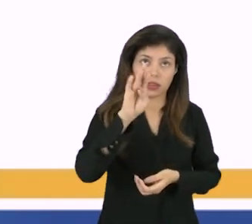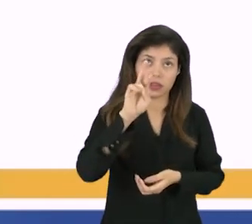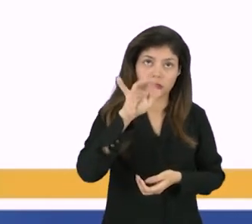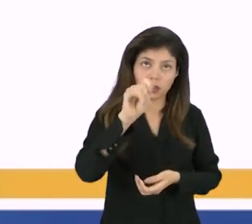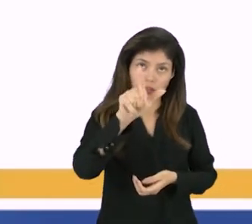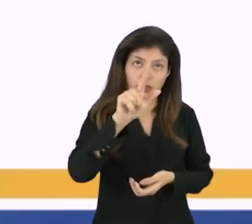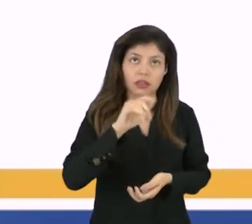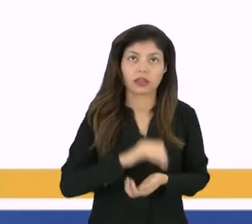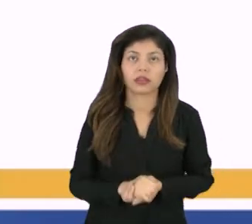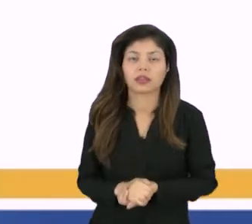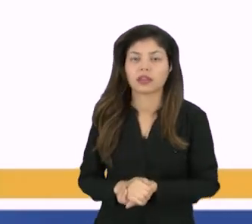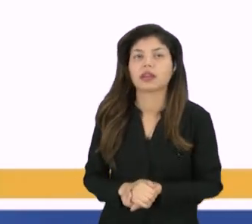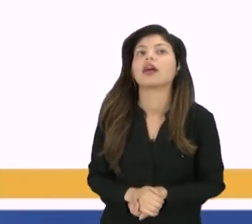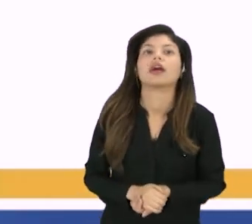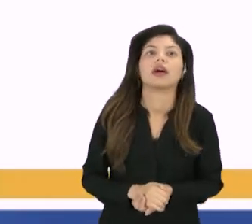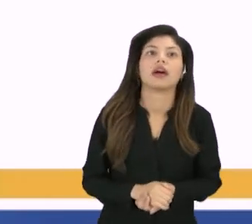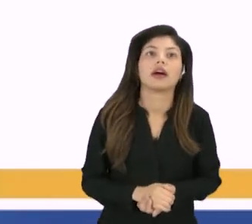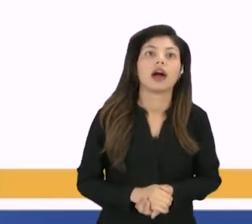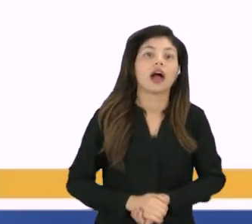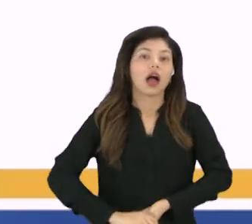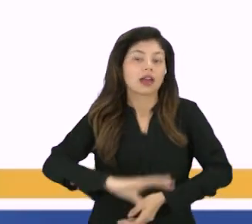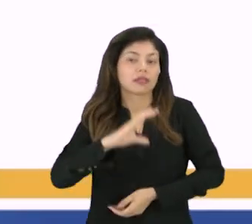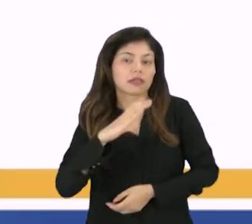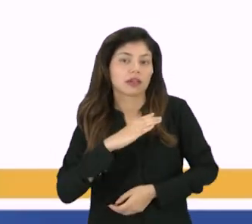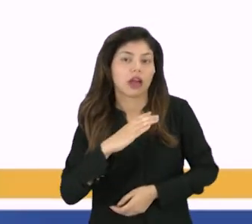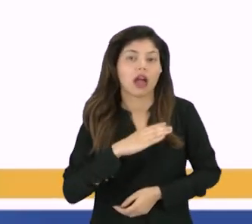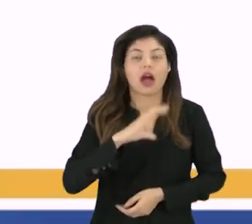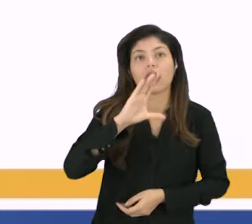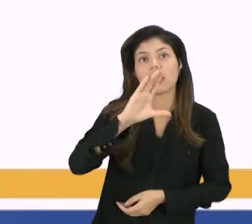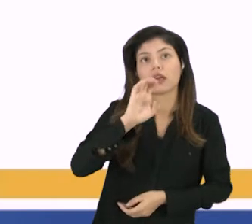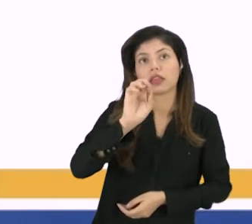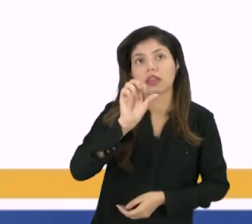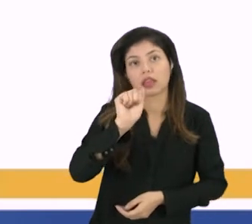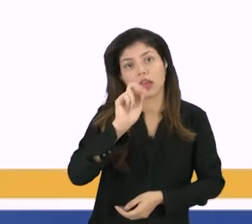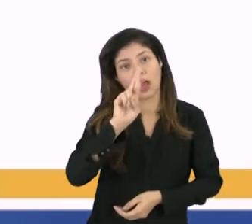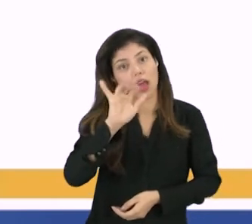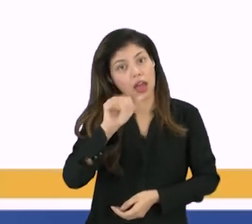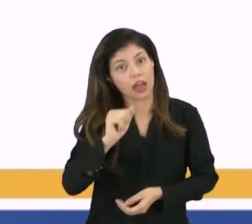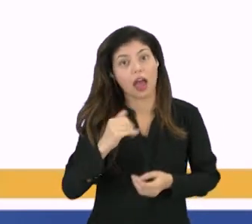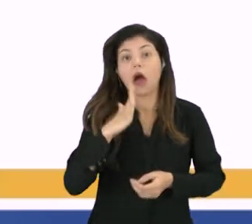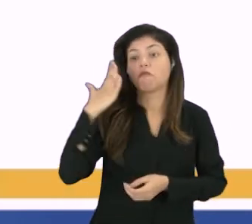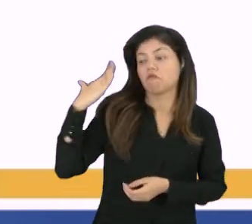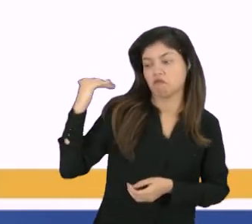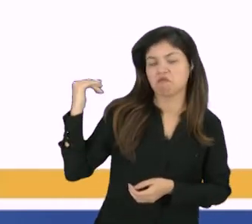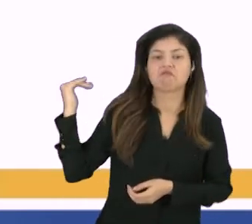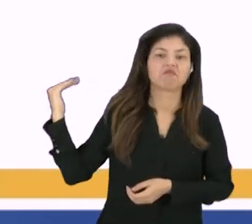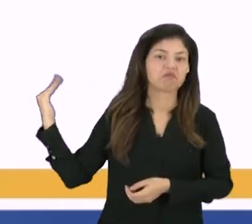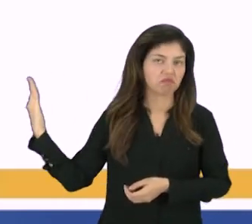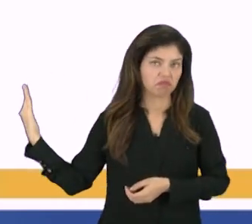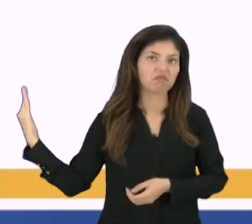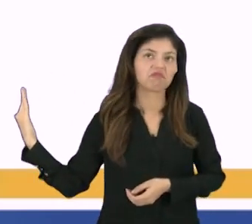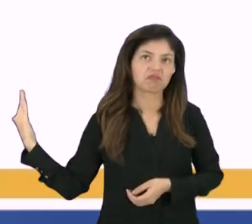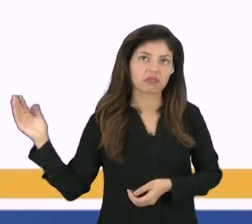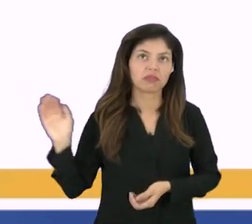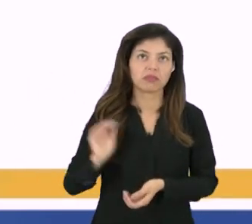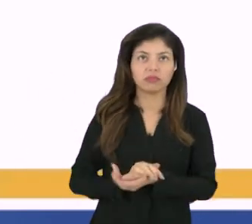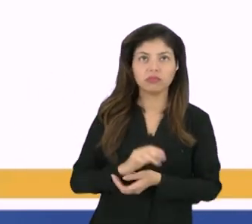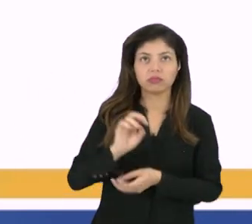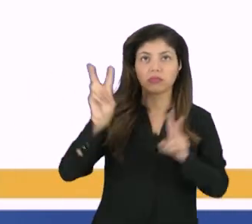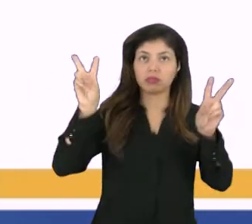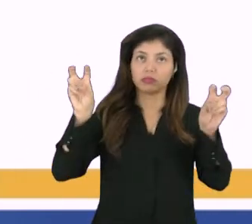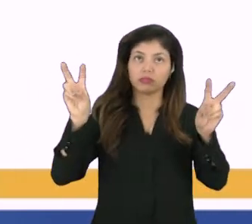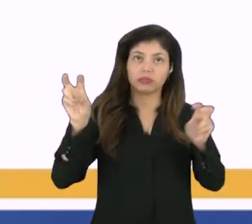De Rio Branco, pessoal. É uma cidade do Ceará. Lá ocorreu uma experiência muito famosa da teoria da relatividade. Olha que legal,